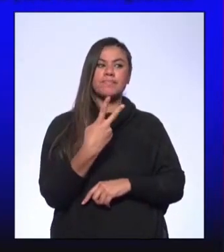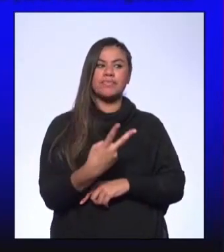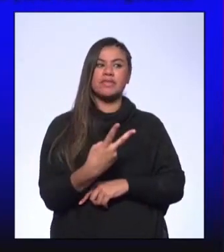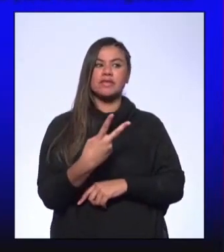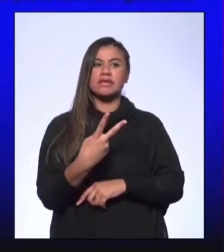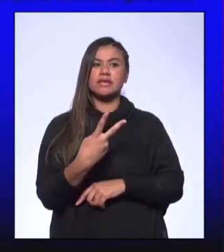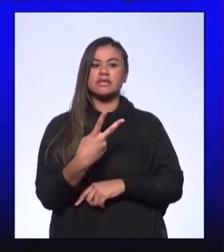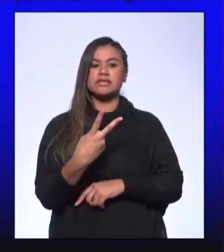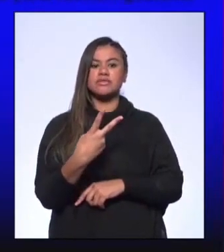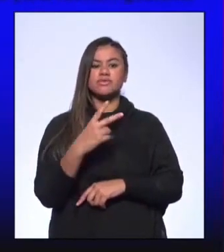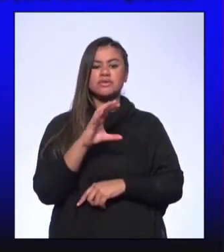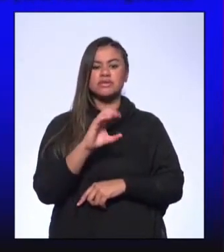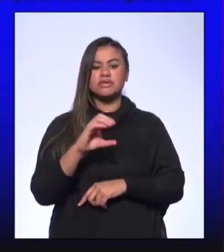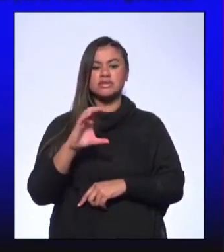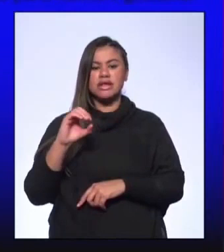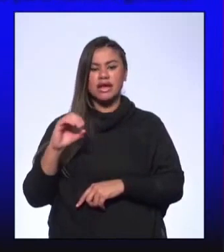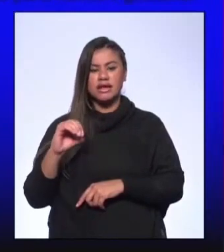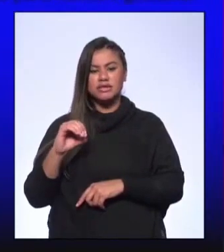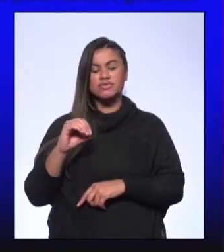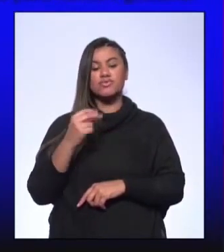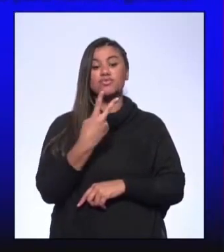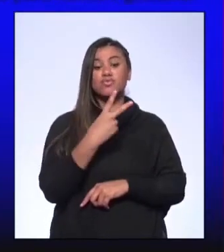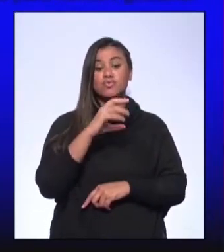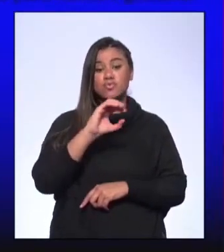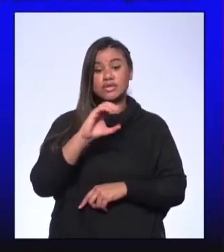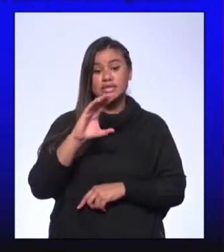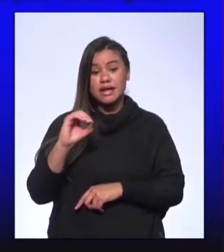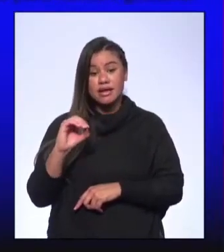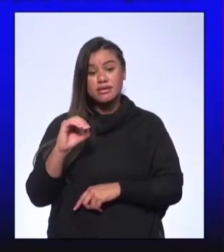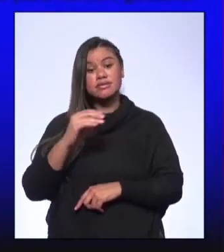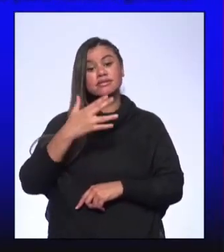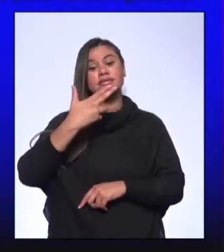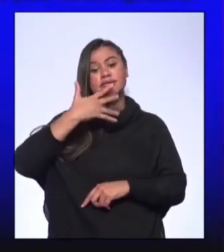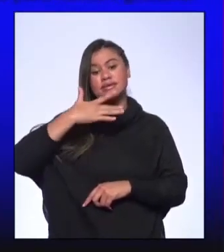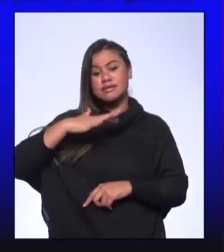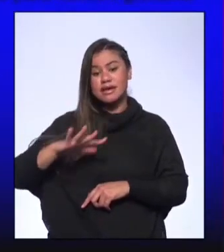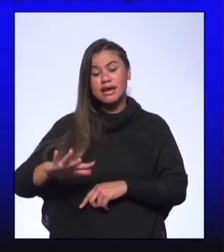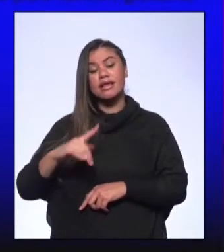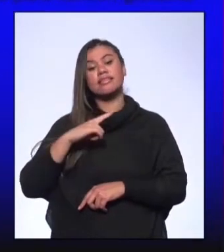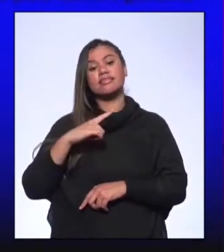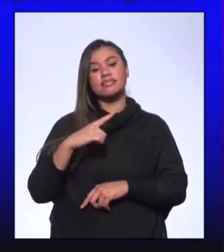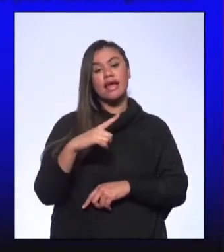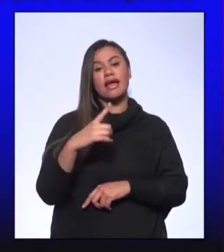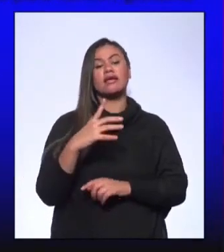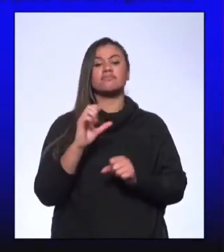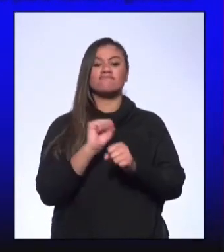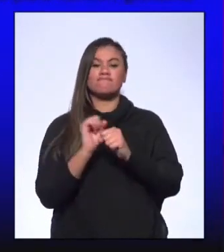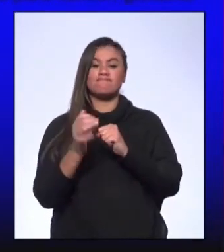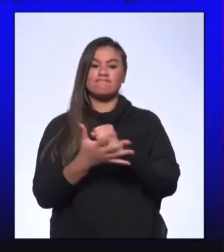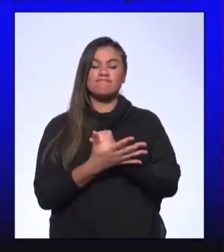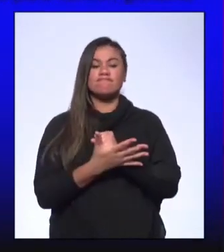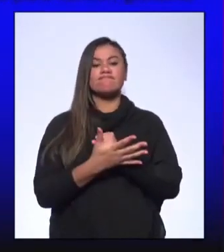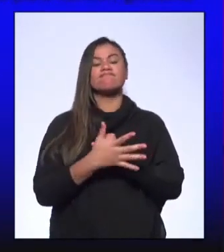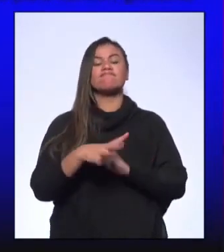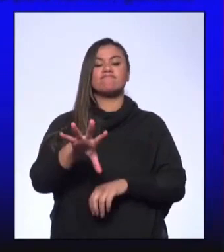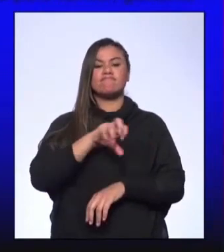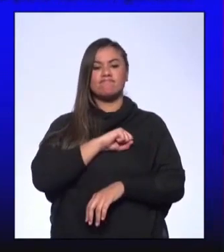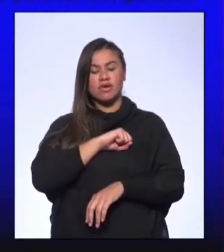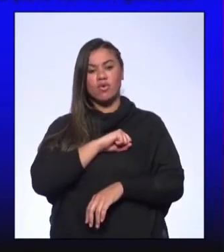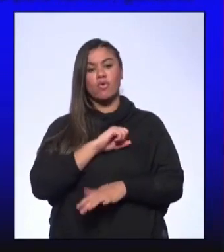crianças, são quase 200 casos de crianças com Covid-19 nesses 2 hospitais, né? Tivemos